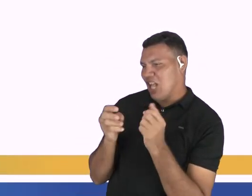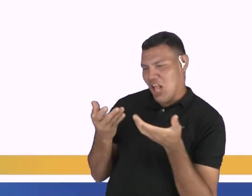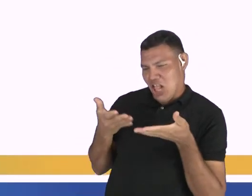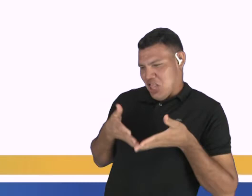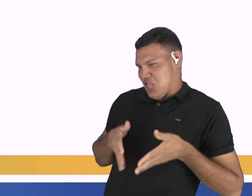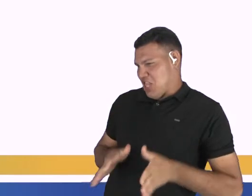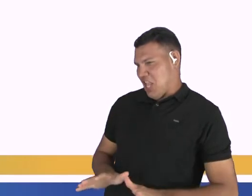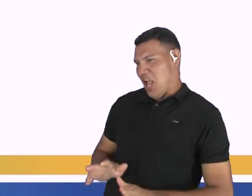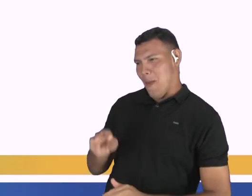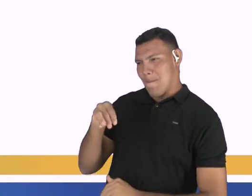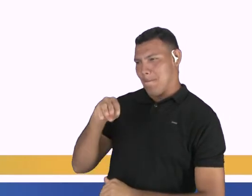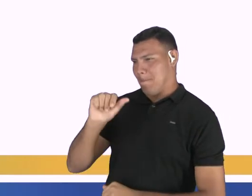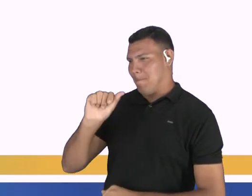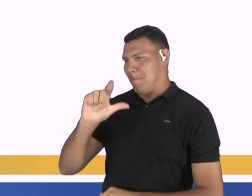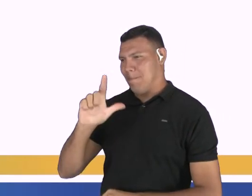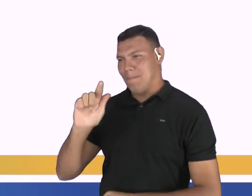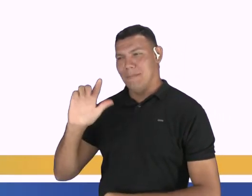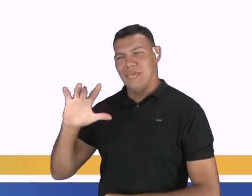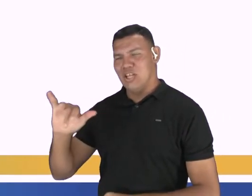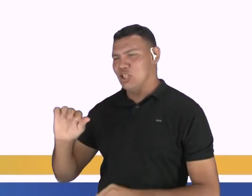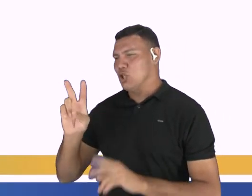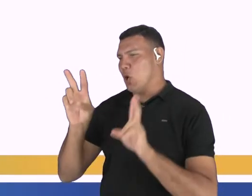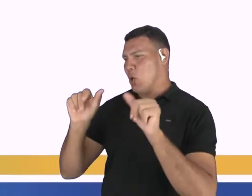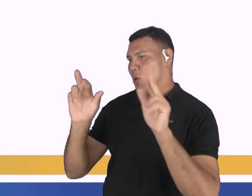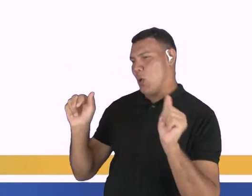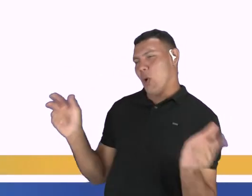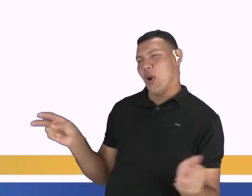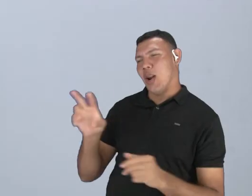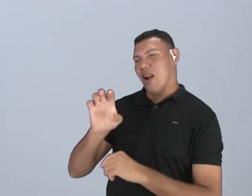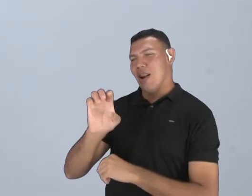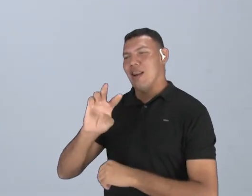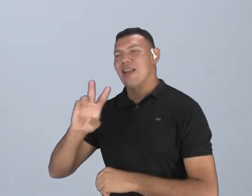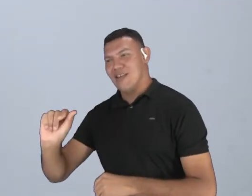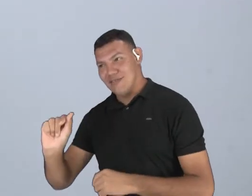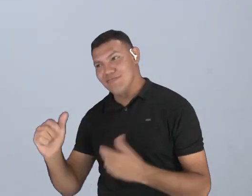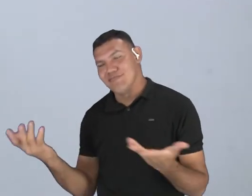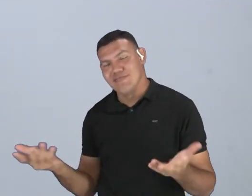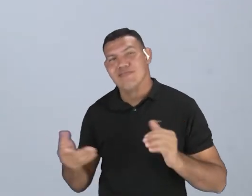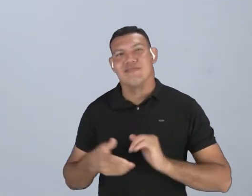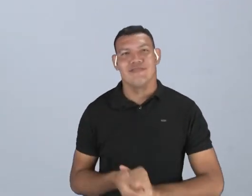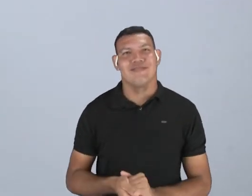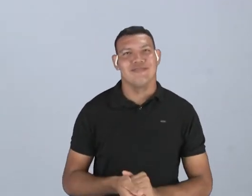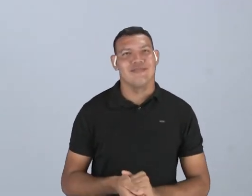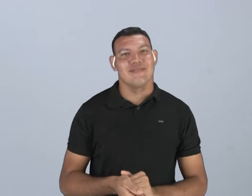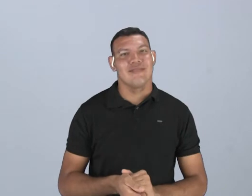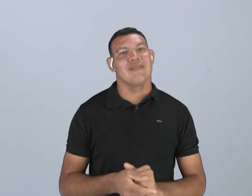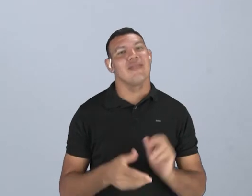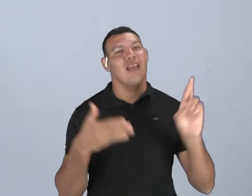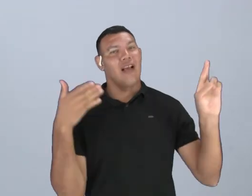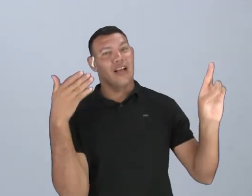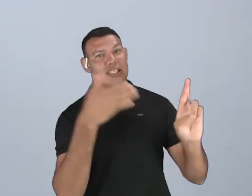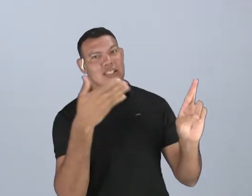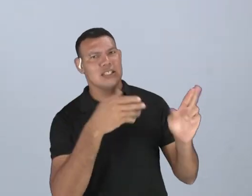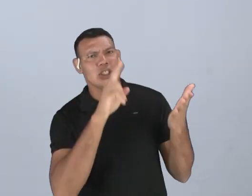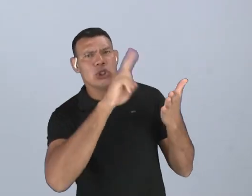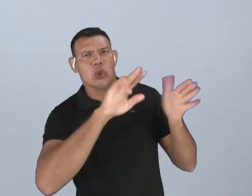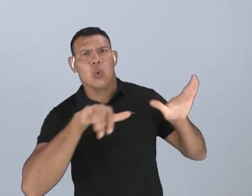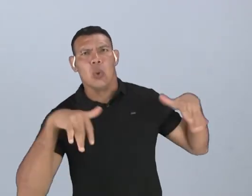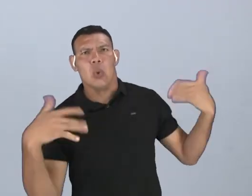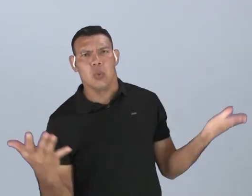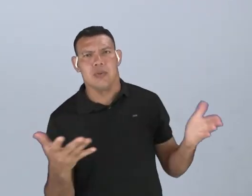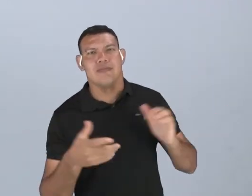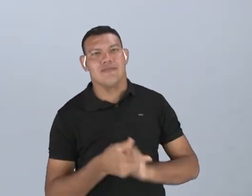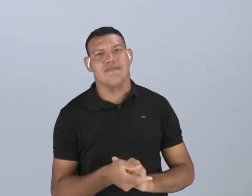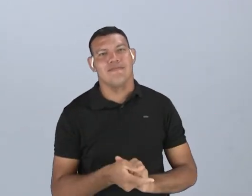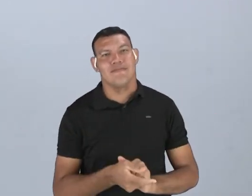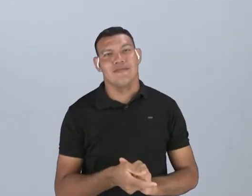a Eva. A fala da serpente. Então, fazendo remissão a qual leitura? A leitura de Gênesis,